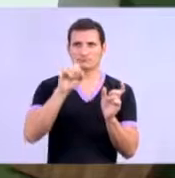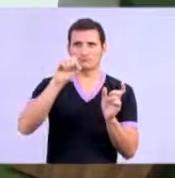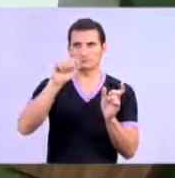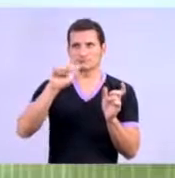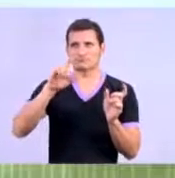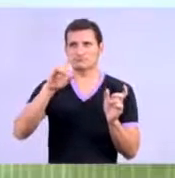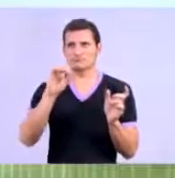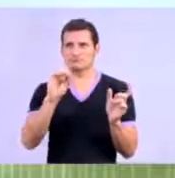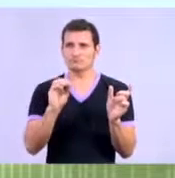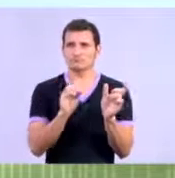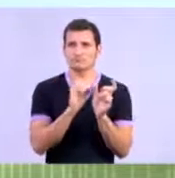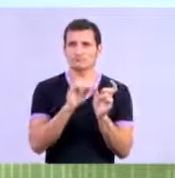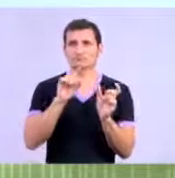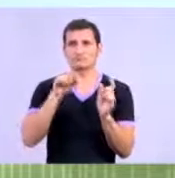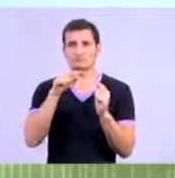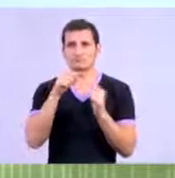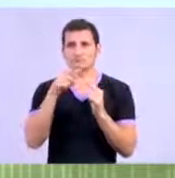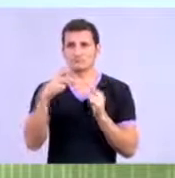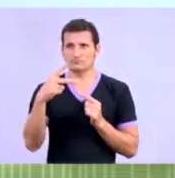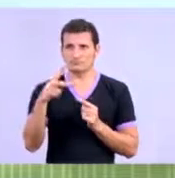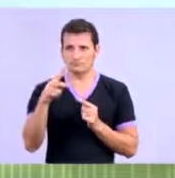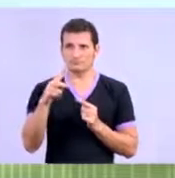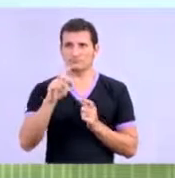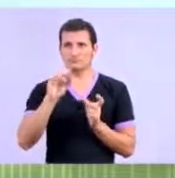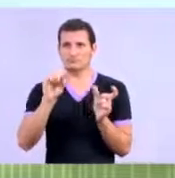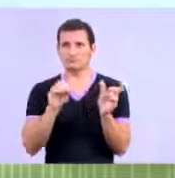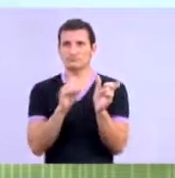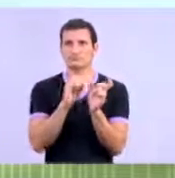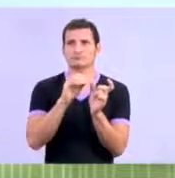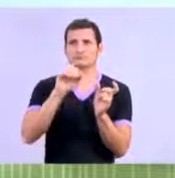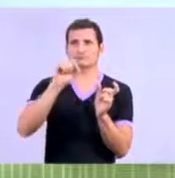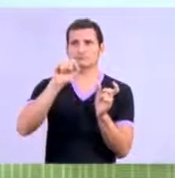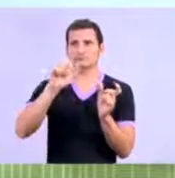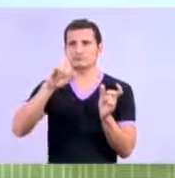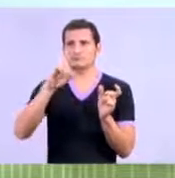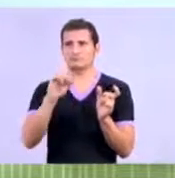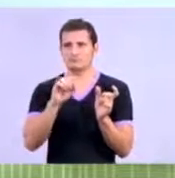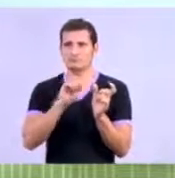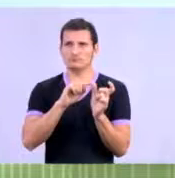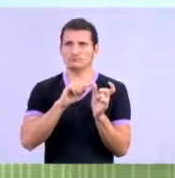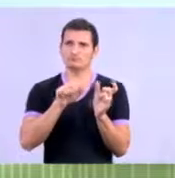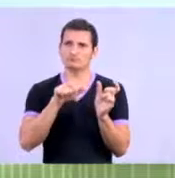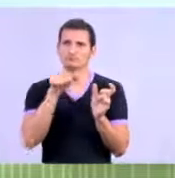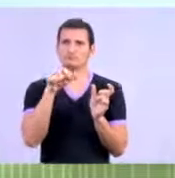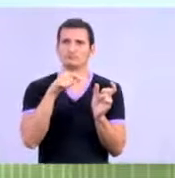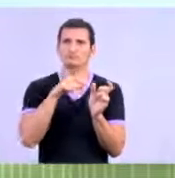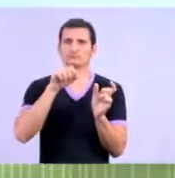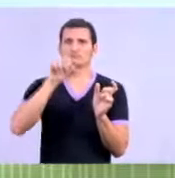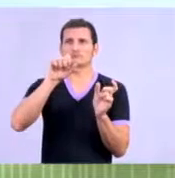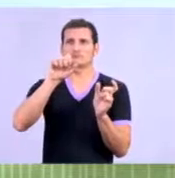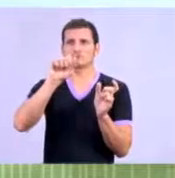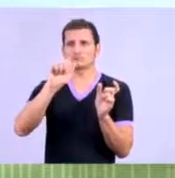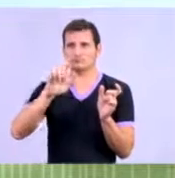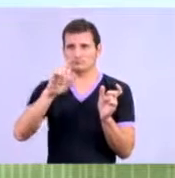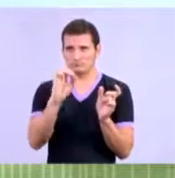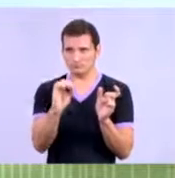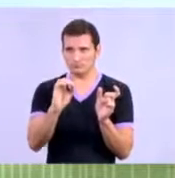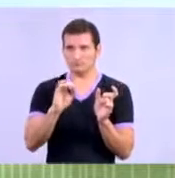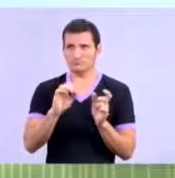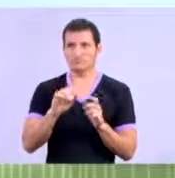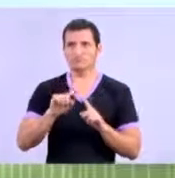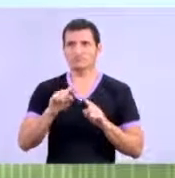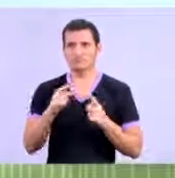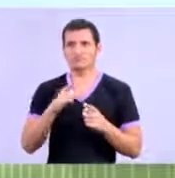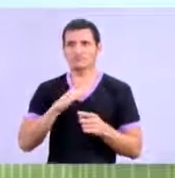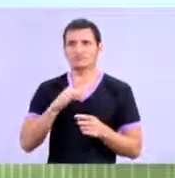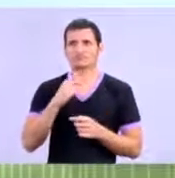set saldo, o objetivo dele é atribuir o valor ao saldo, quer dizer, modificar o valor do saldo. Só que eu já tenho